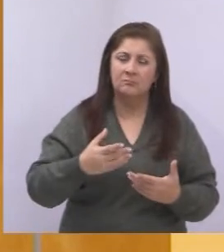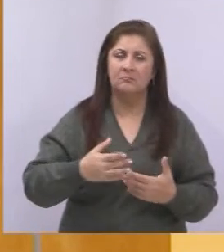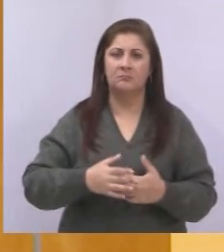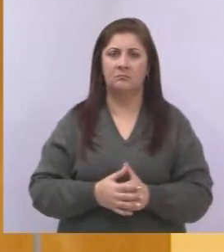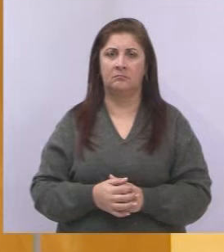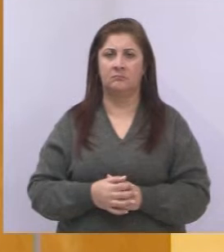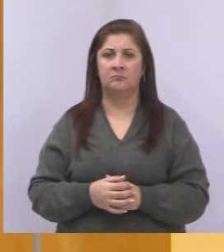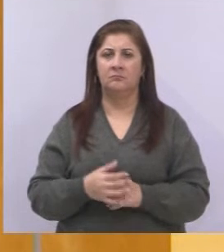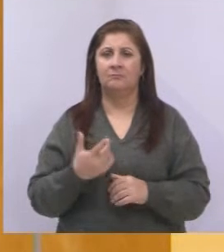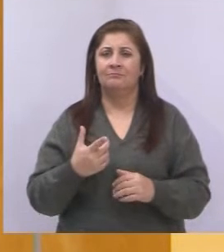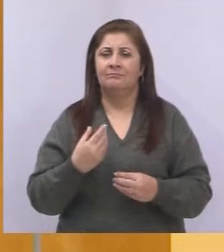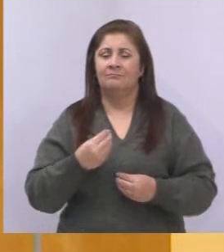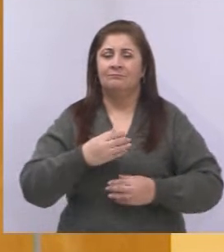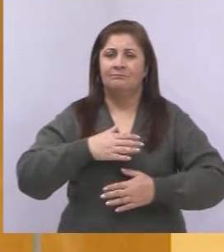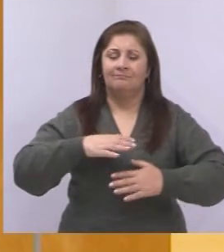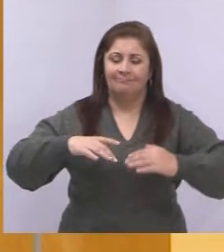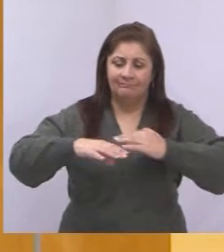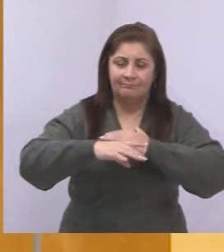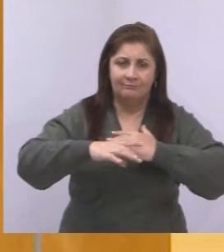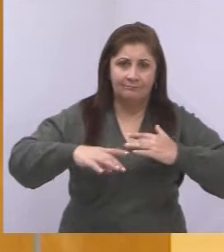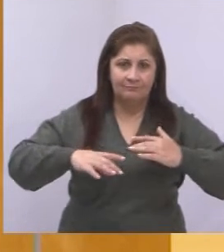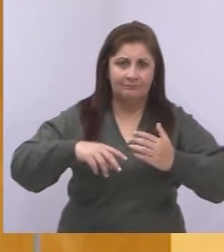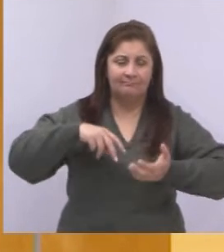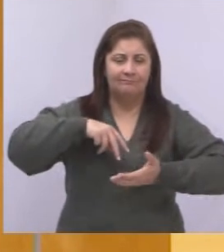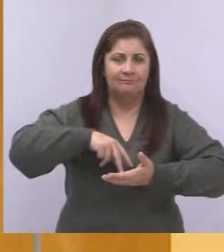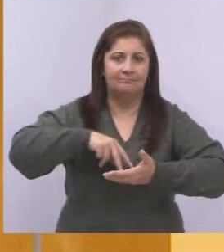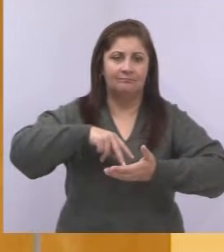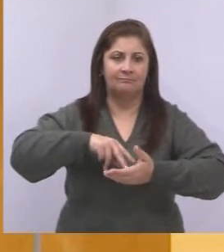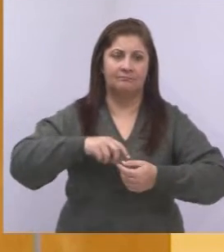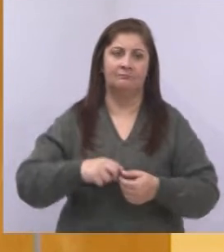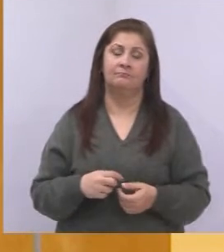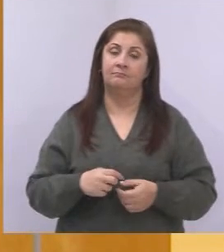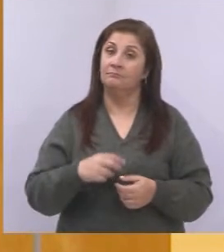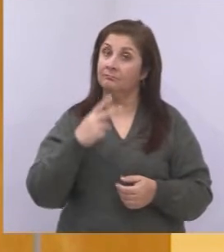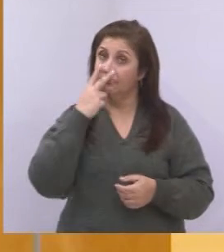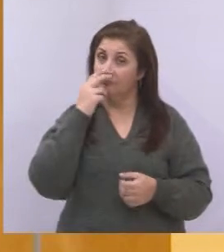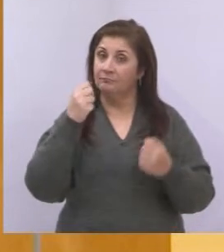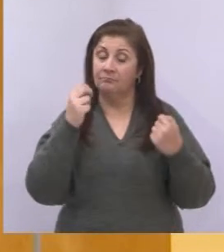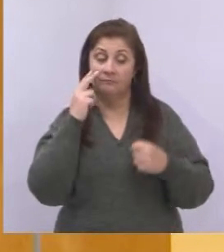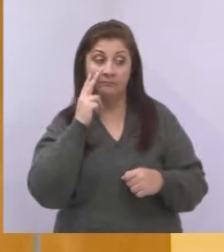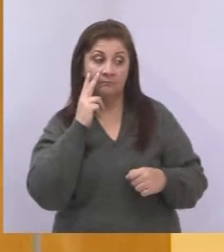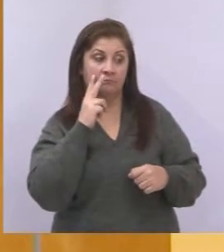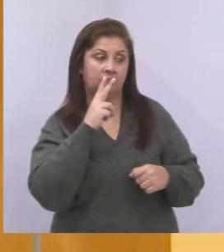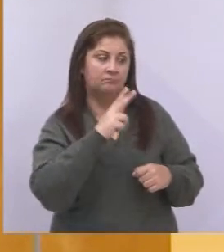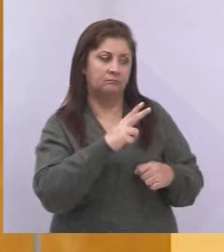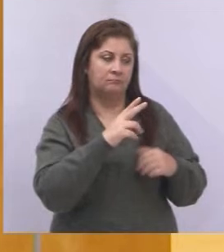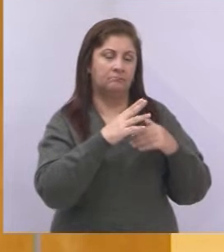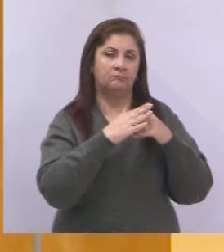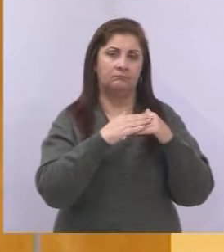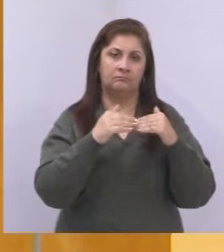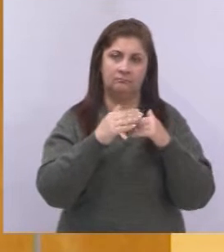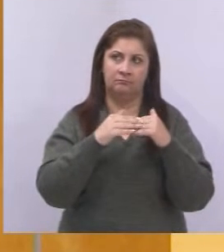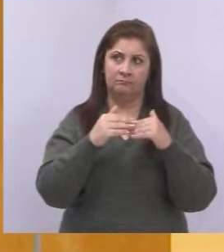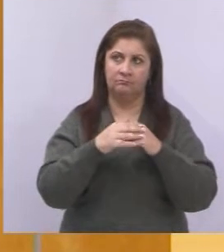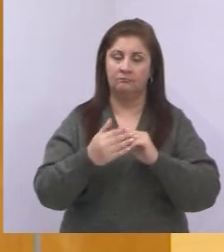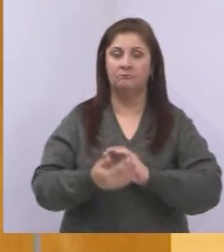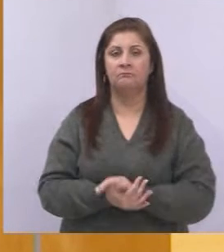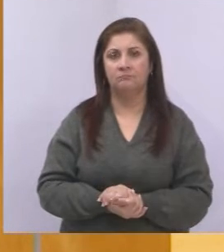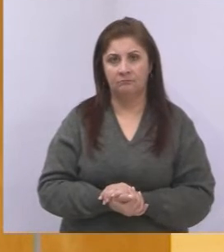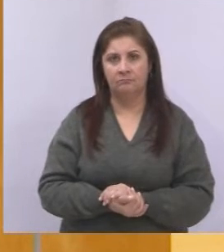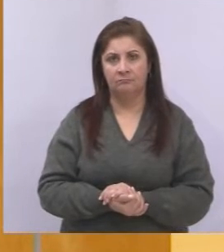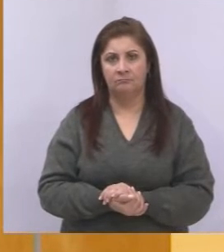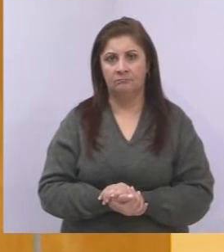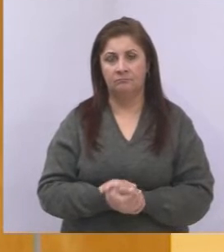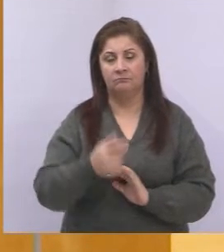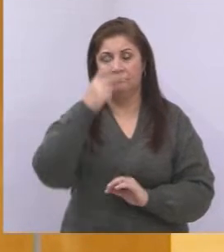menos condição de ficar de pé, eu acho que a gente tem que olhar com carinho para esses acima